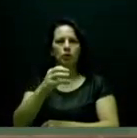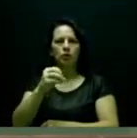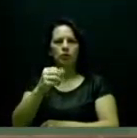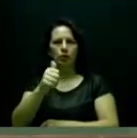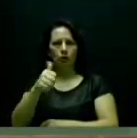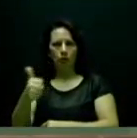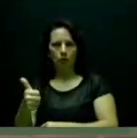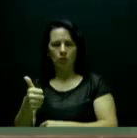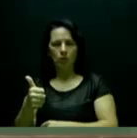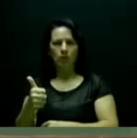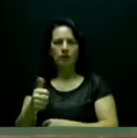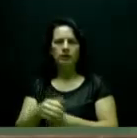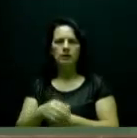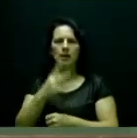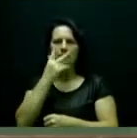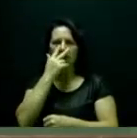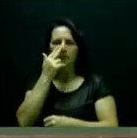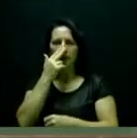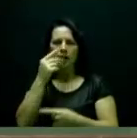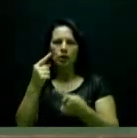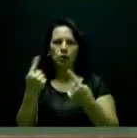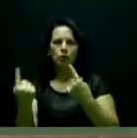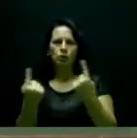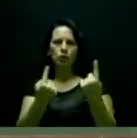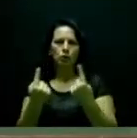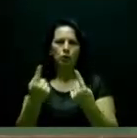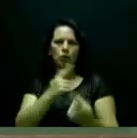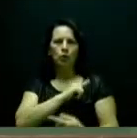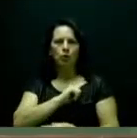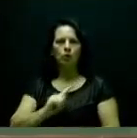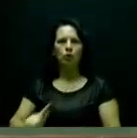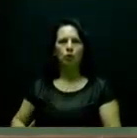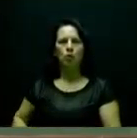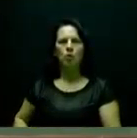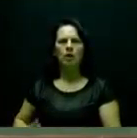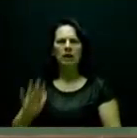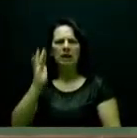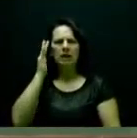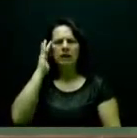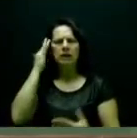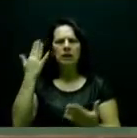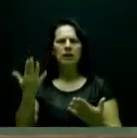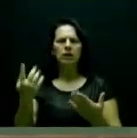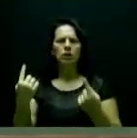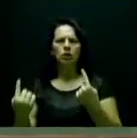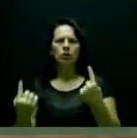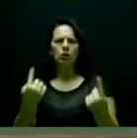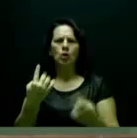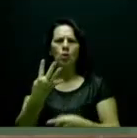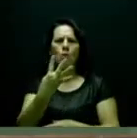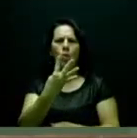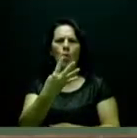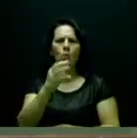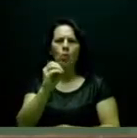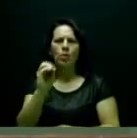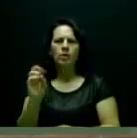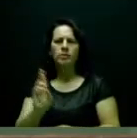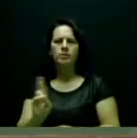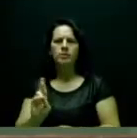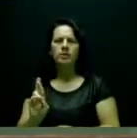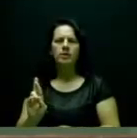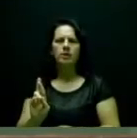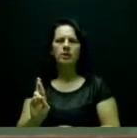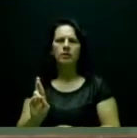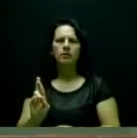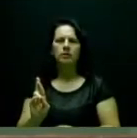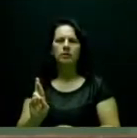desde 2011, parece que os dois governos juntos entendem que R$ 400 é o